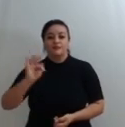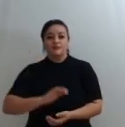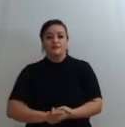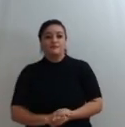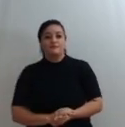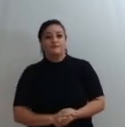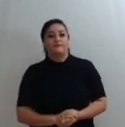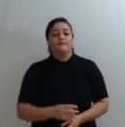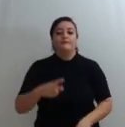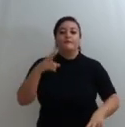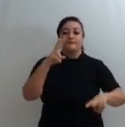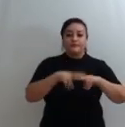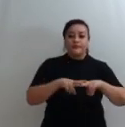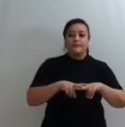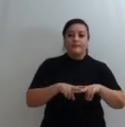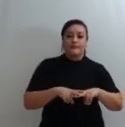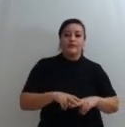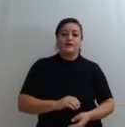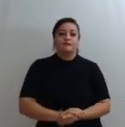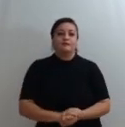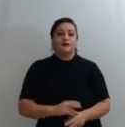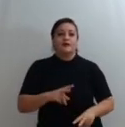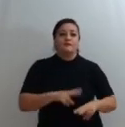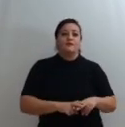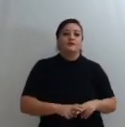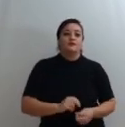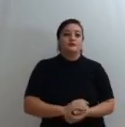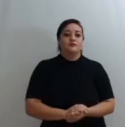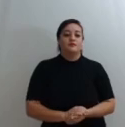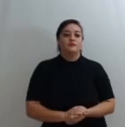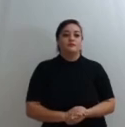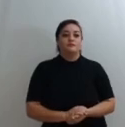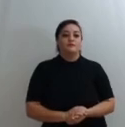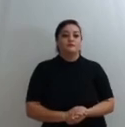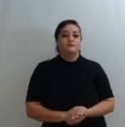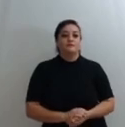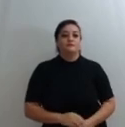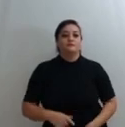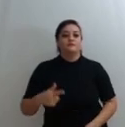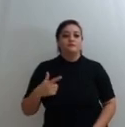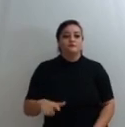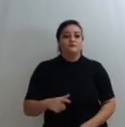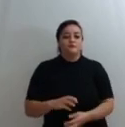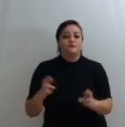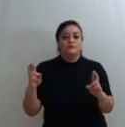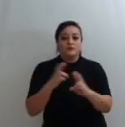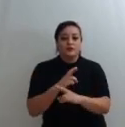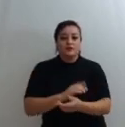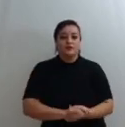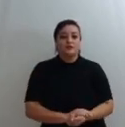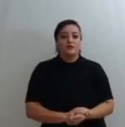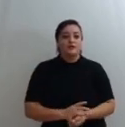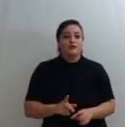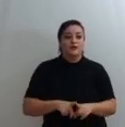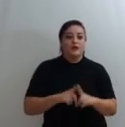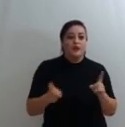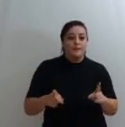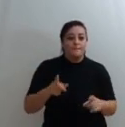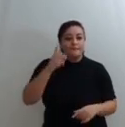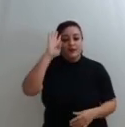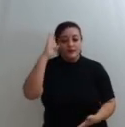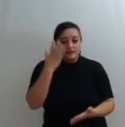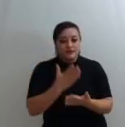prisão, a não reavaliação em 90 dias não gera a soltura imediata, mas há que se crer que a